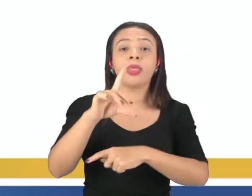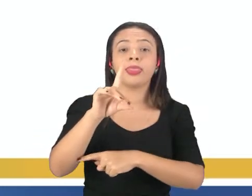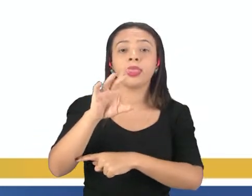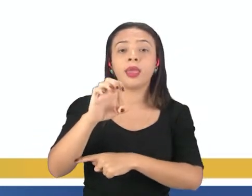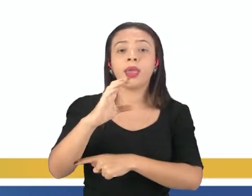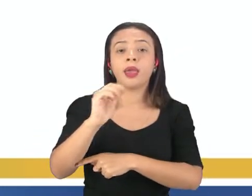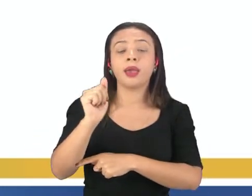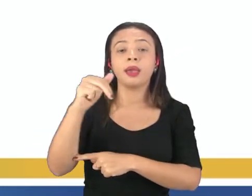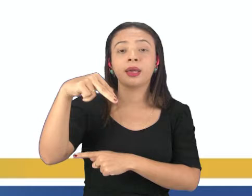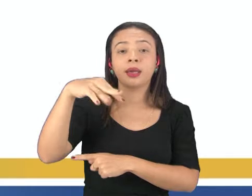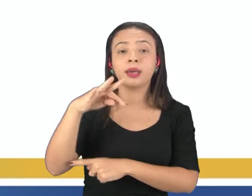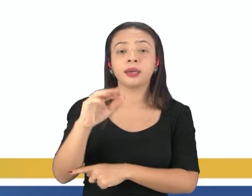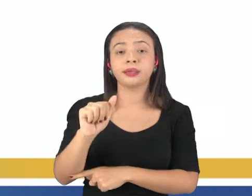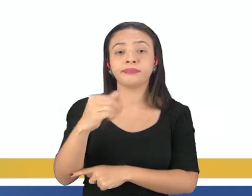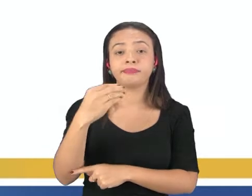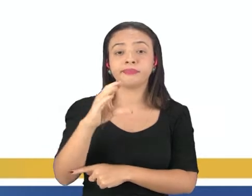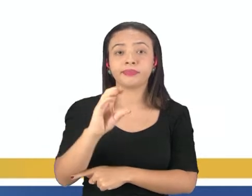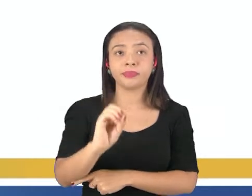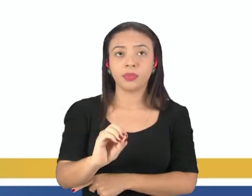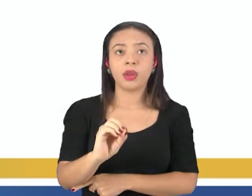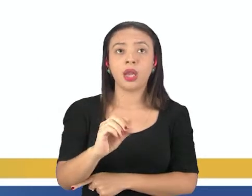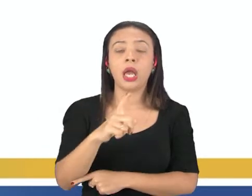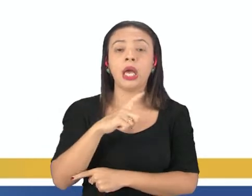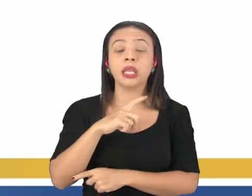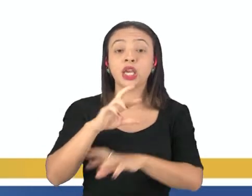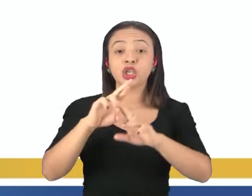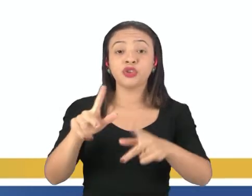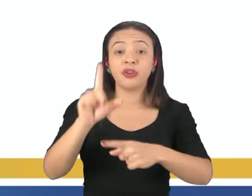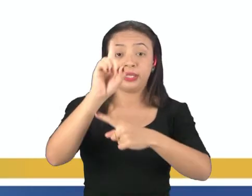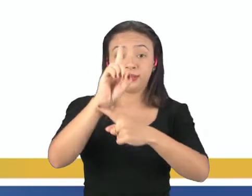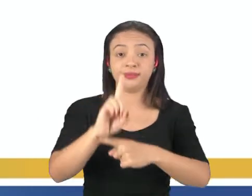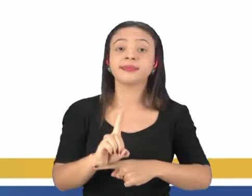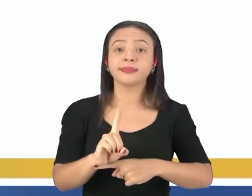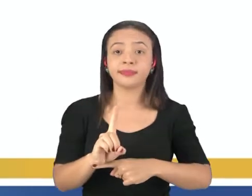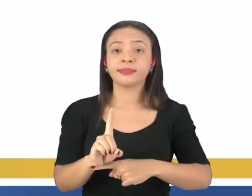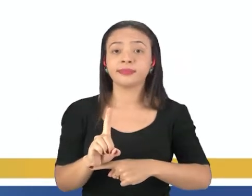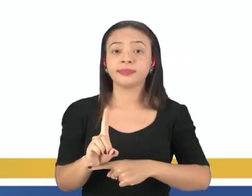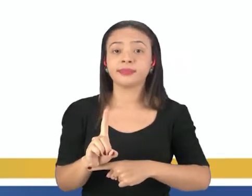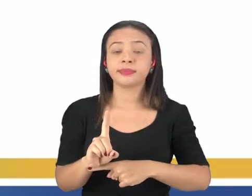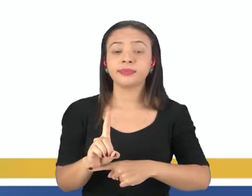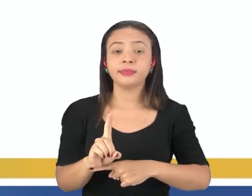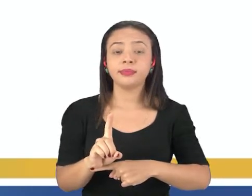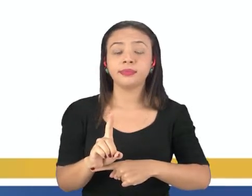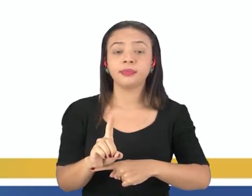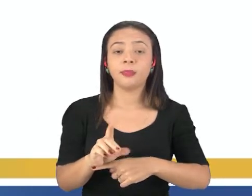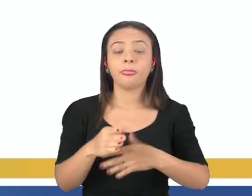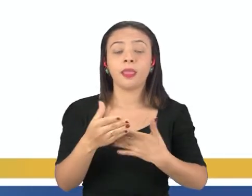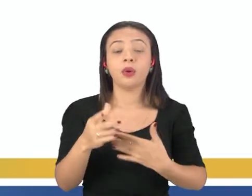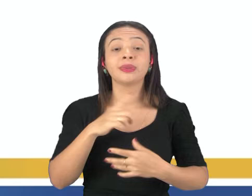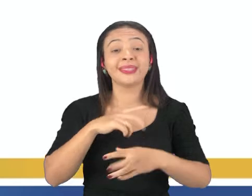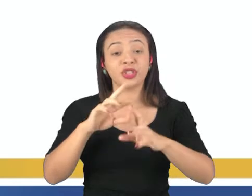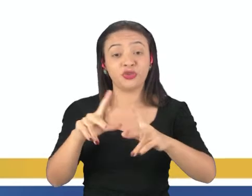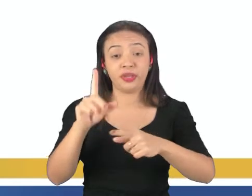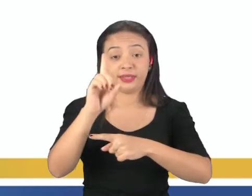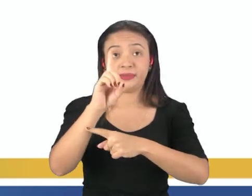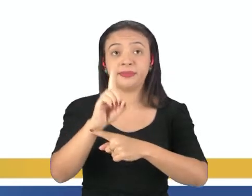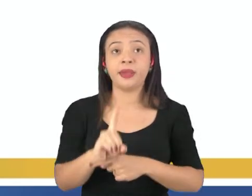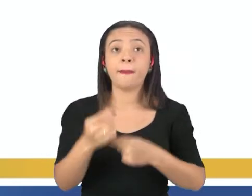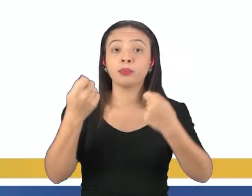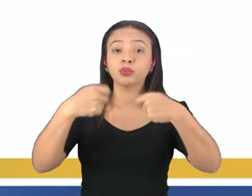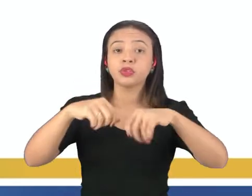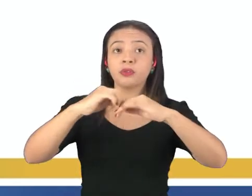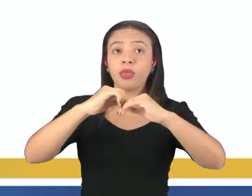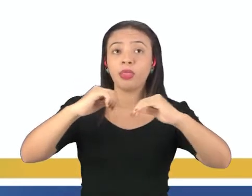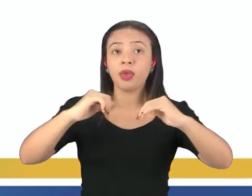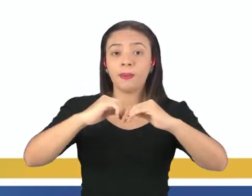Nesse caso, nós temos a diferença de densidade, né? E através dessa diferença de densidade, eu